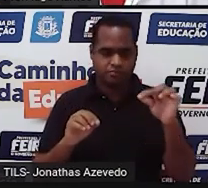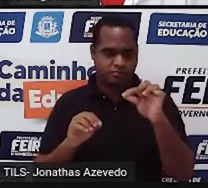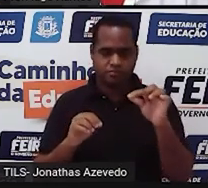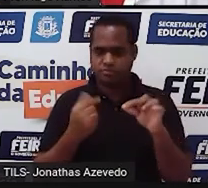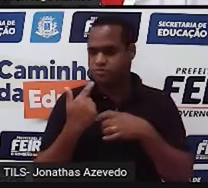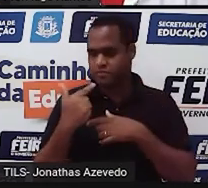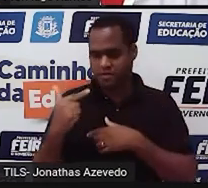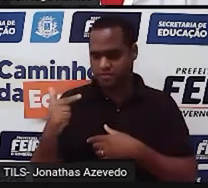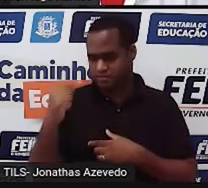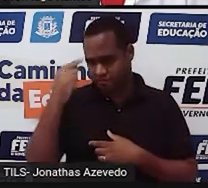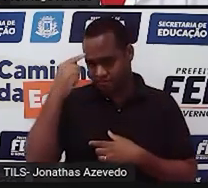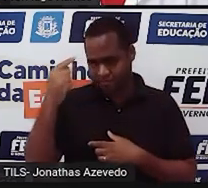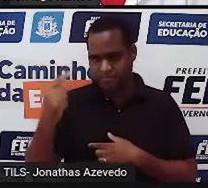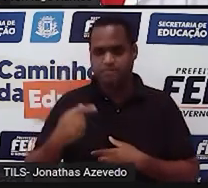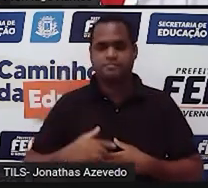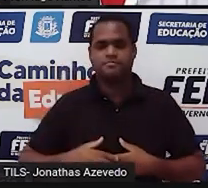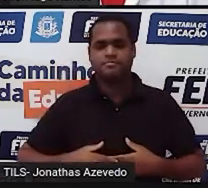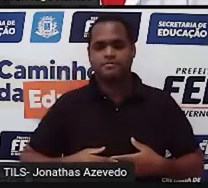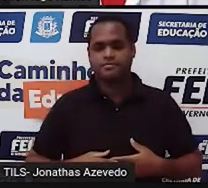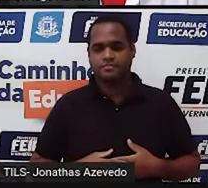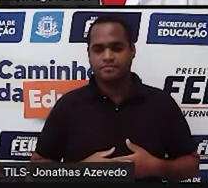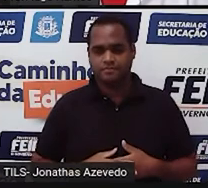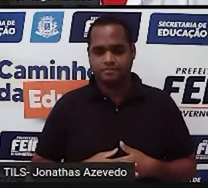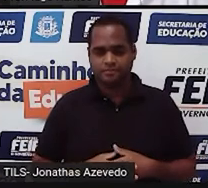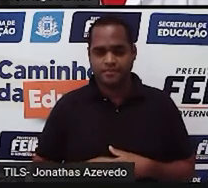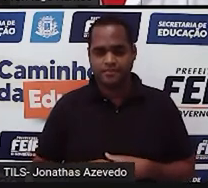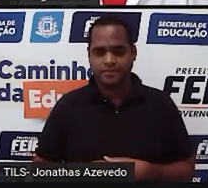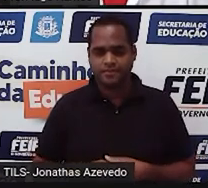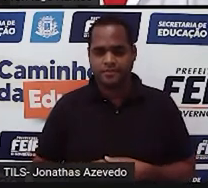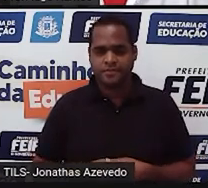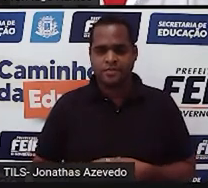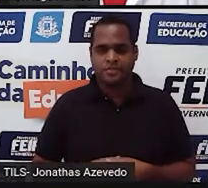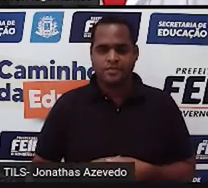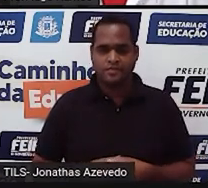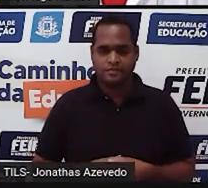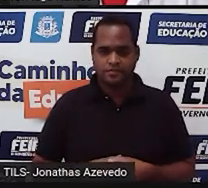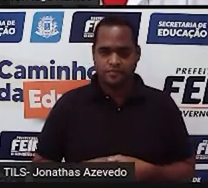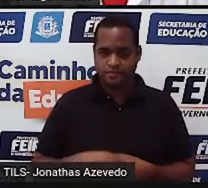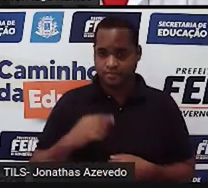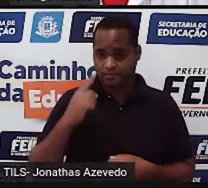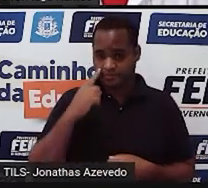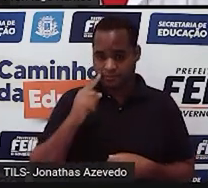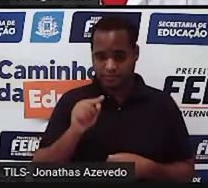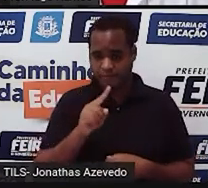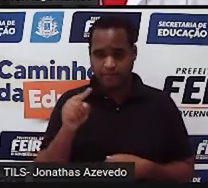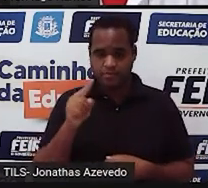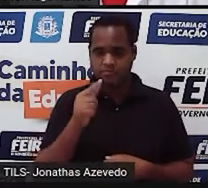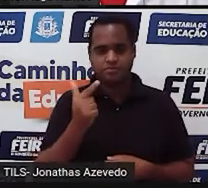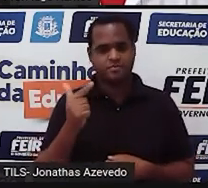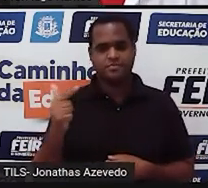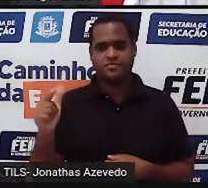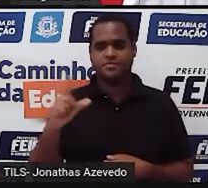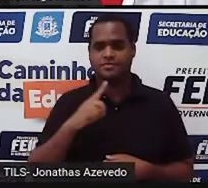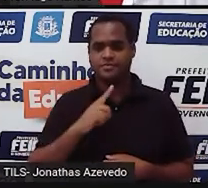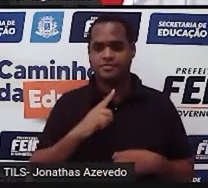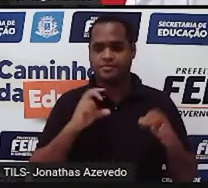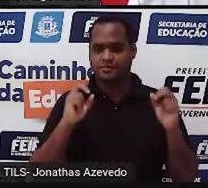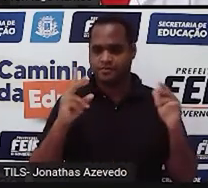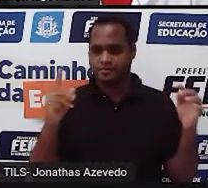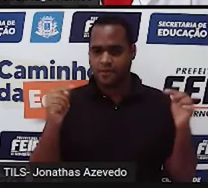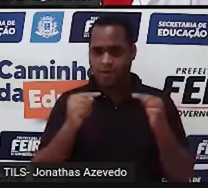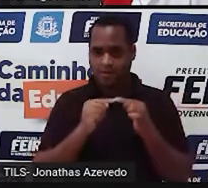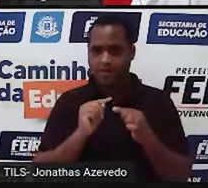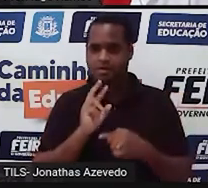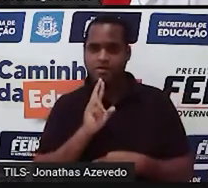infinitos pontos de um plano sobre a mesma linha essa linha não tem curvas tá bom para